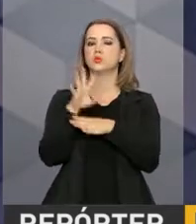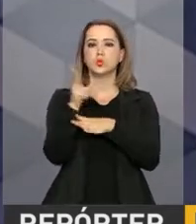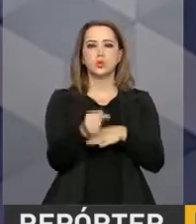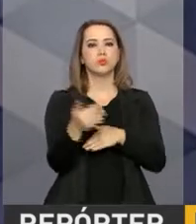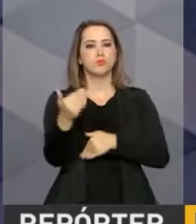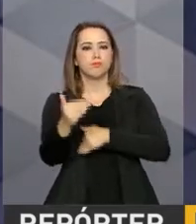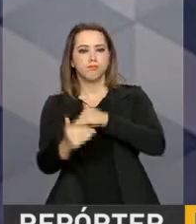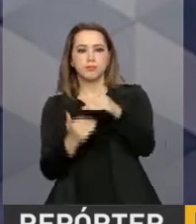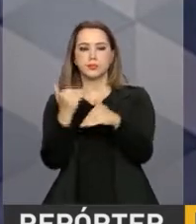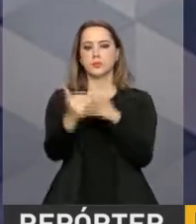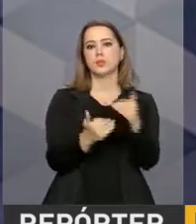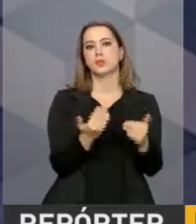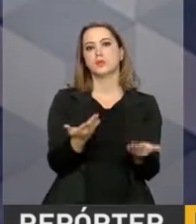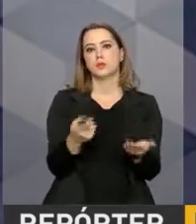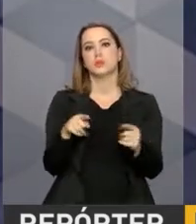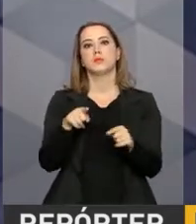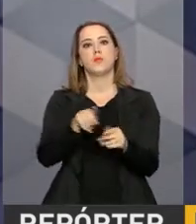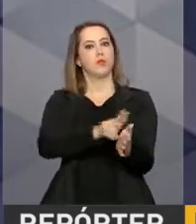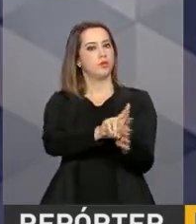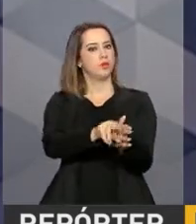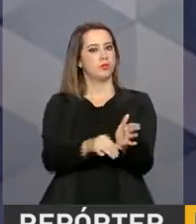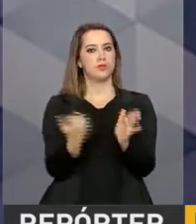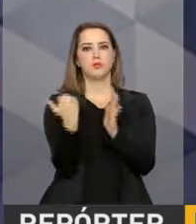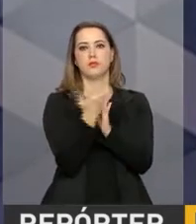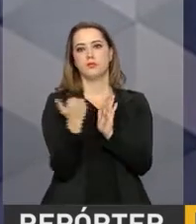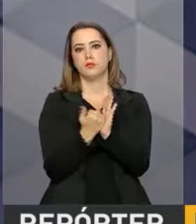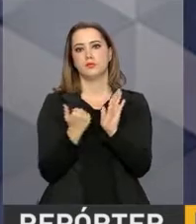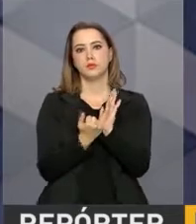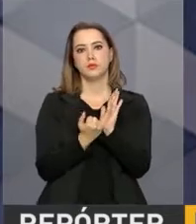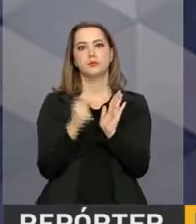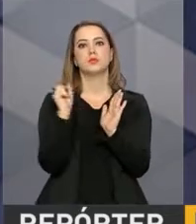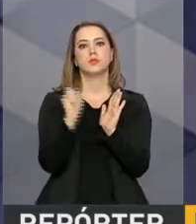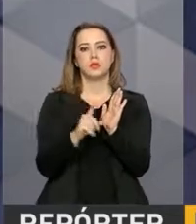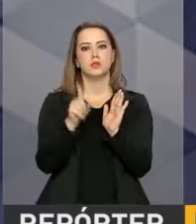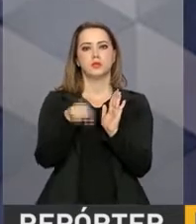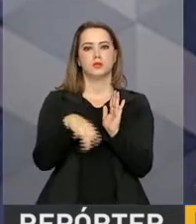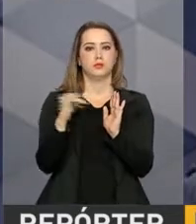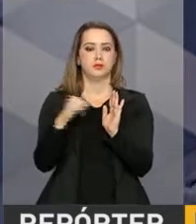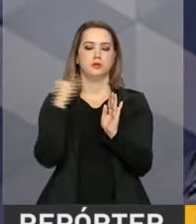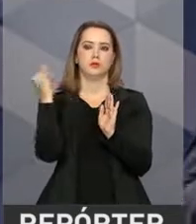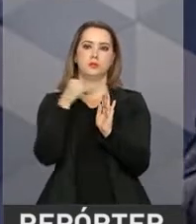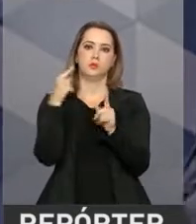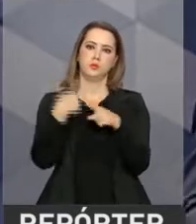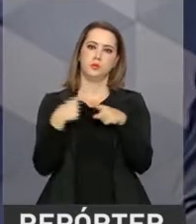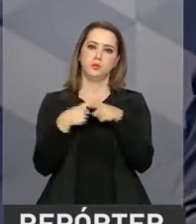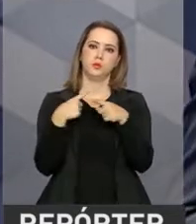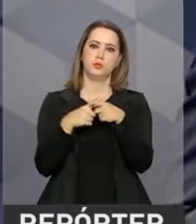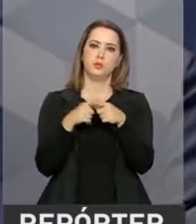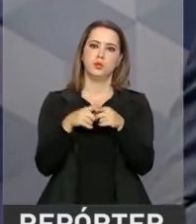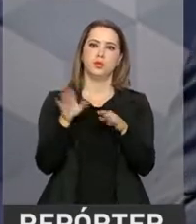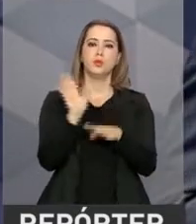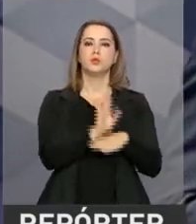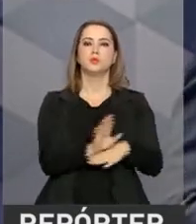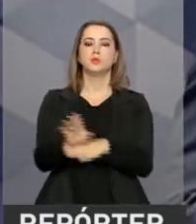do Inovagro, do Moderinfra, que é outro programa extremamente importante, porque ele financia exatamente a